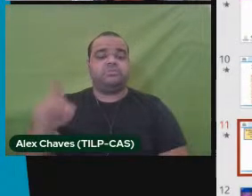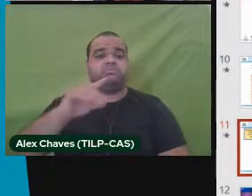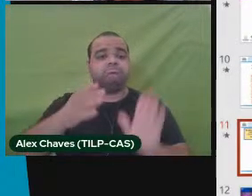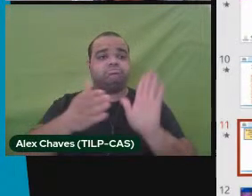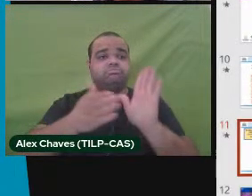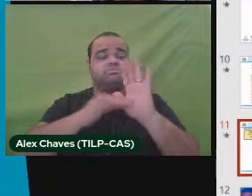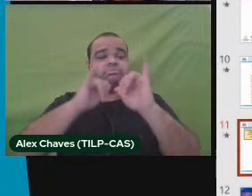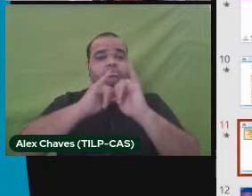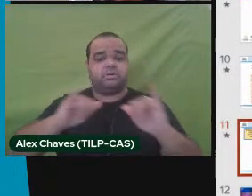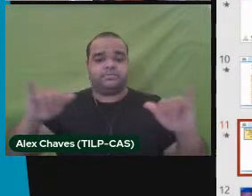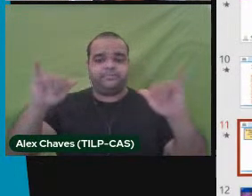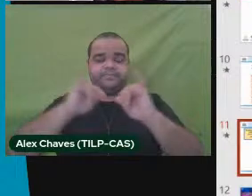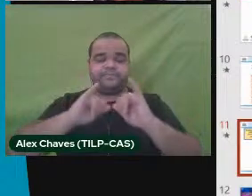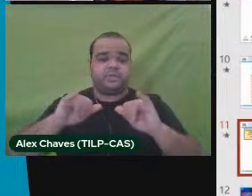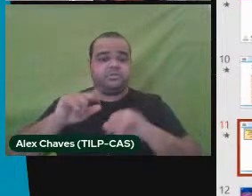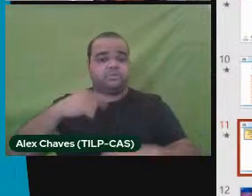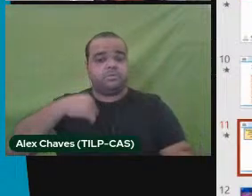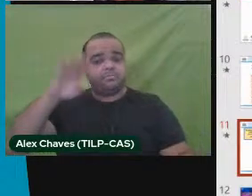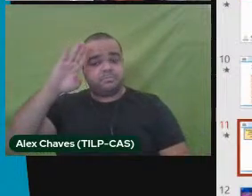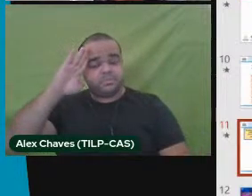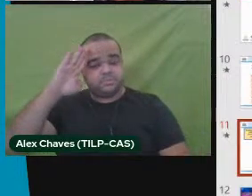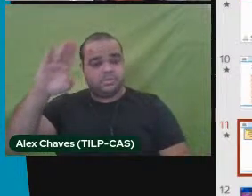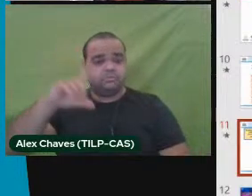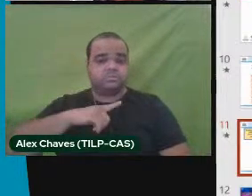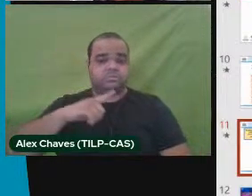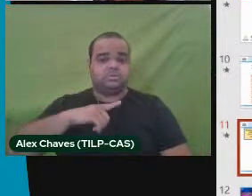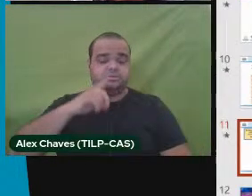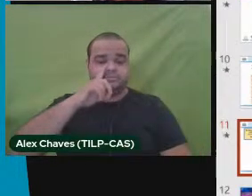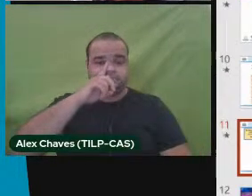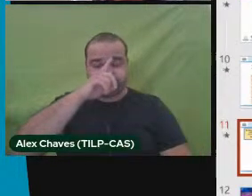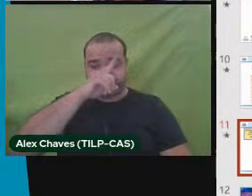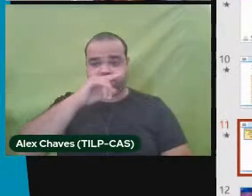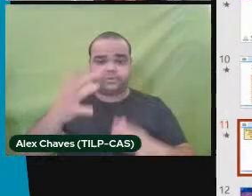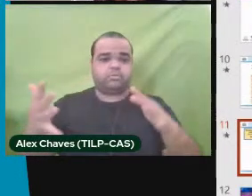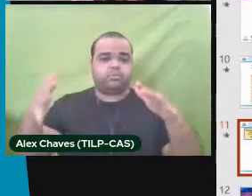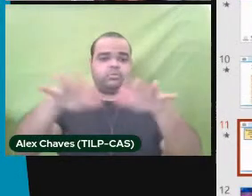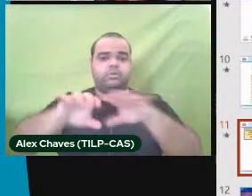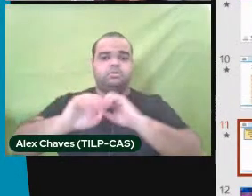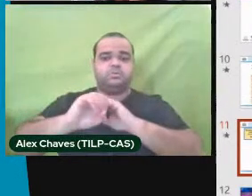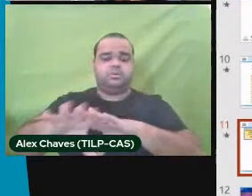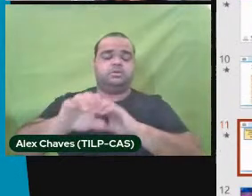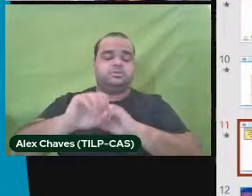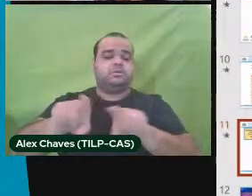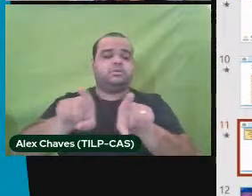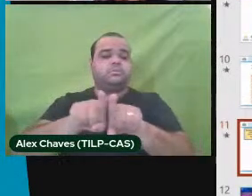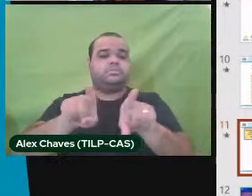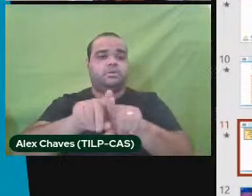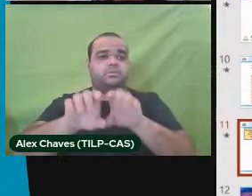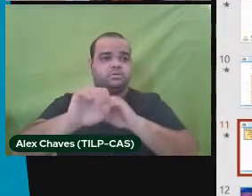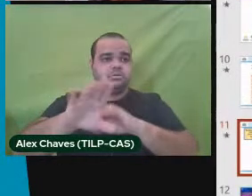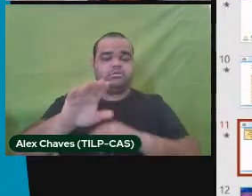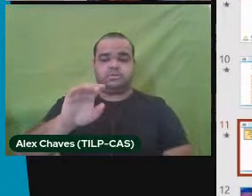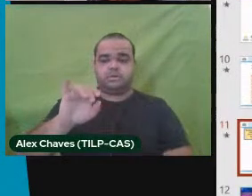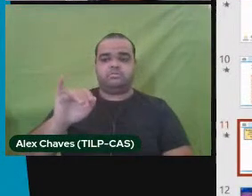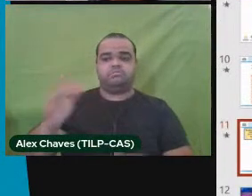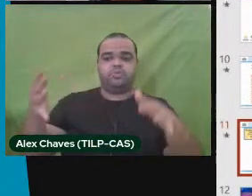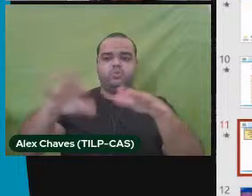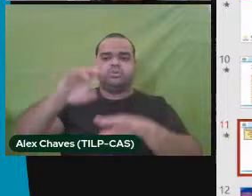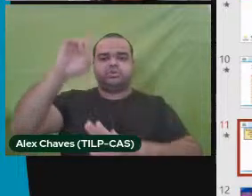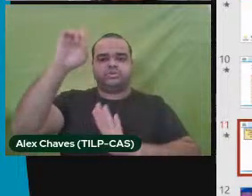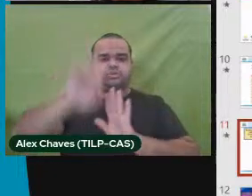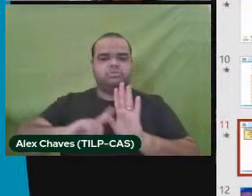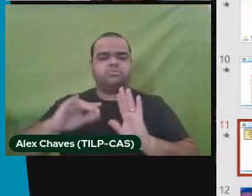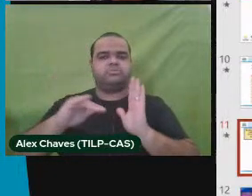de Anchieta, principalmente com relação à inclusão na educação, educação inclusiva e o direito de todos à